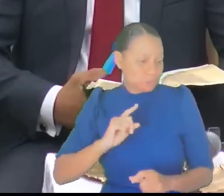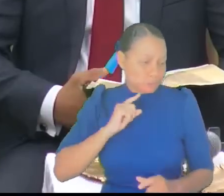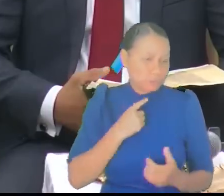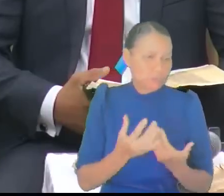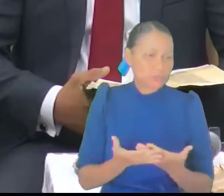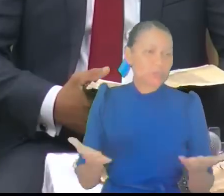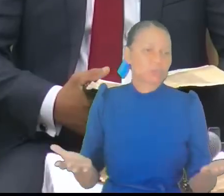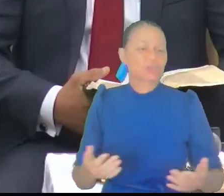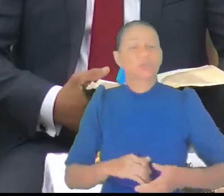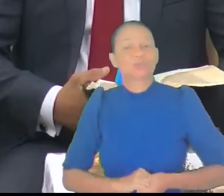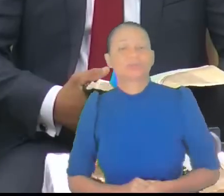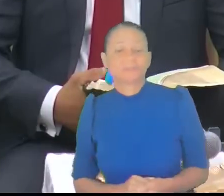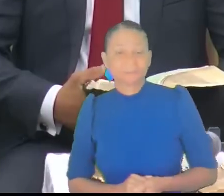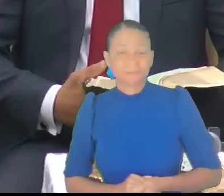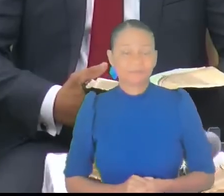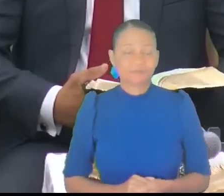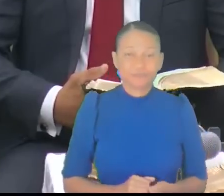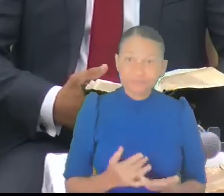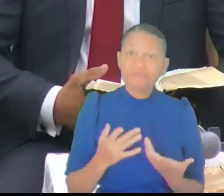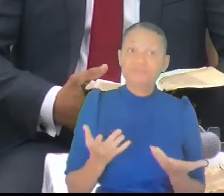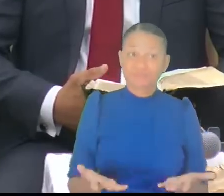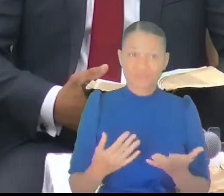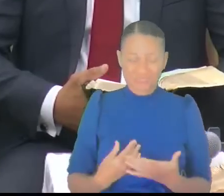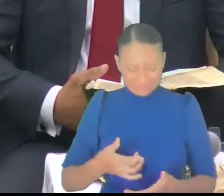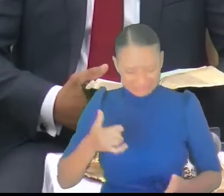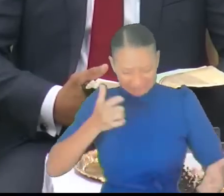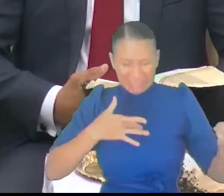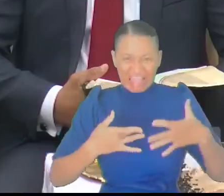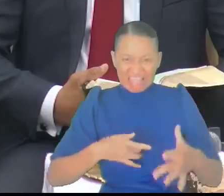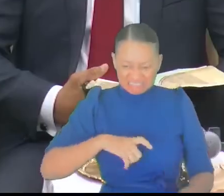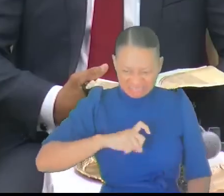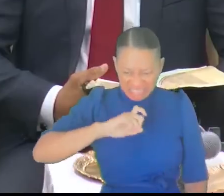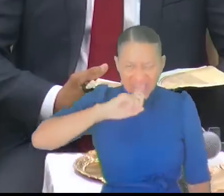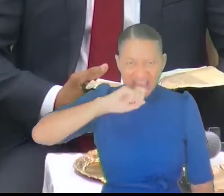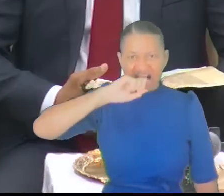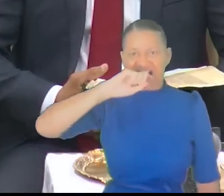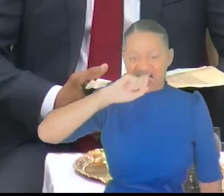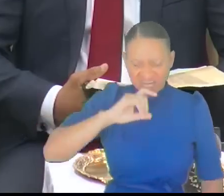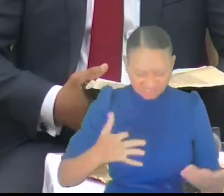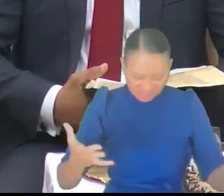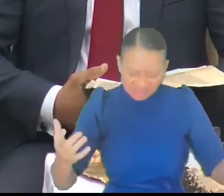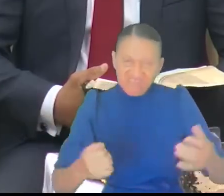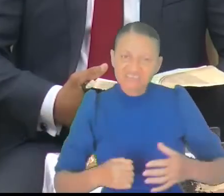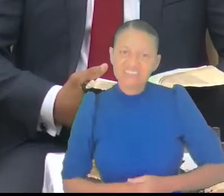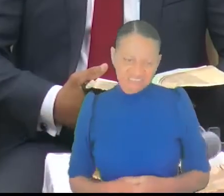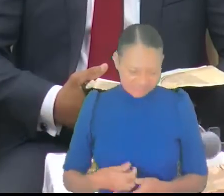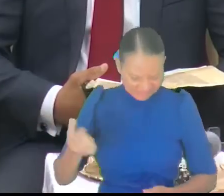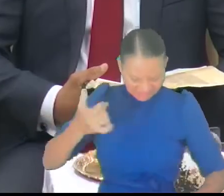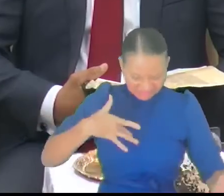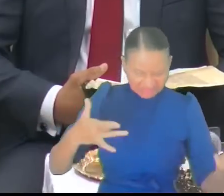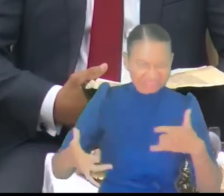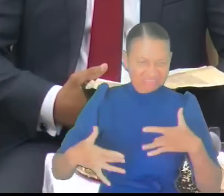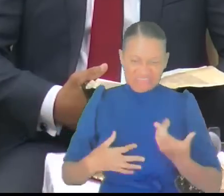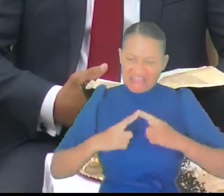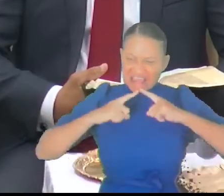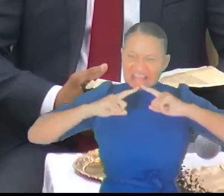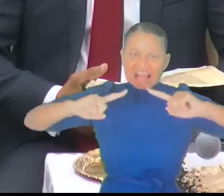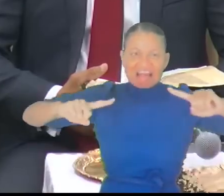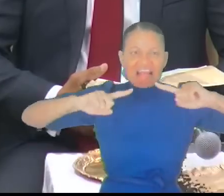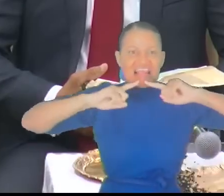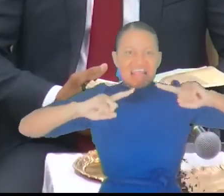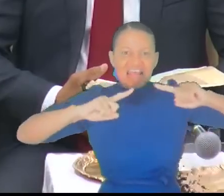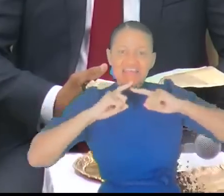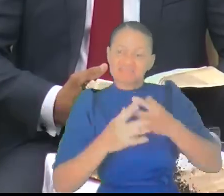Malcriação, ruindade, resquício de inveja, resquício de murmuração.